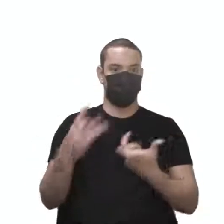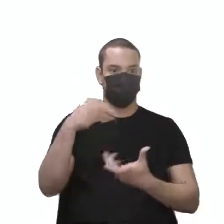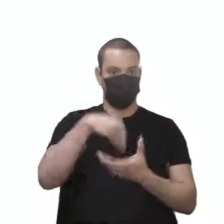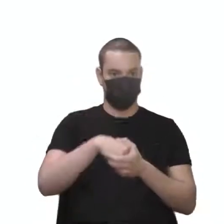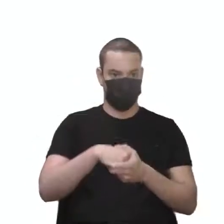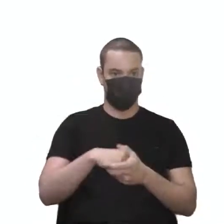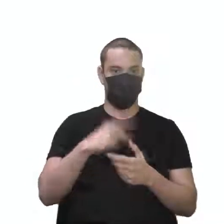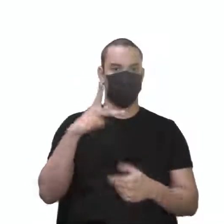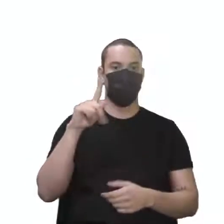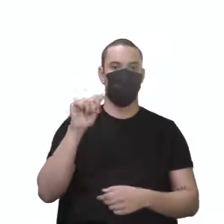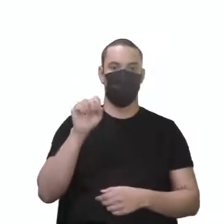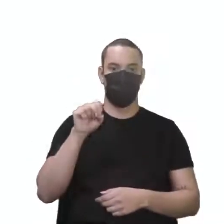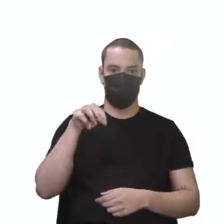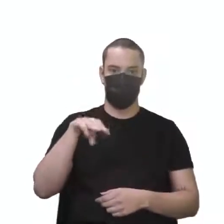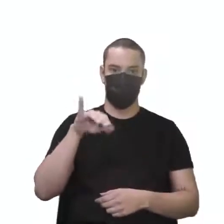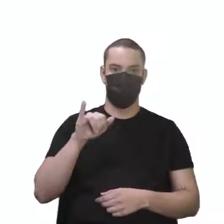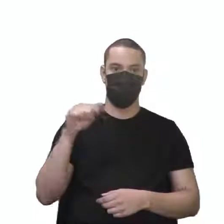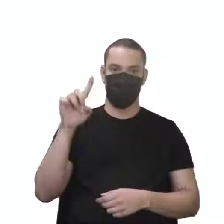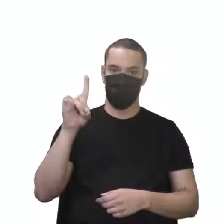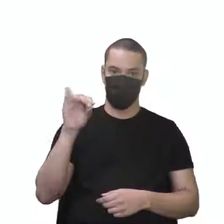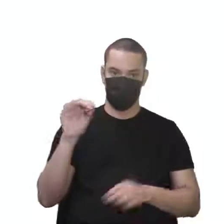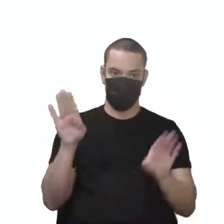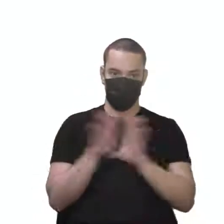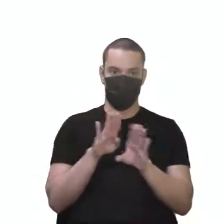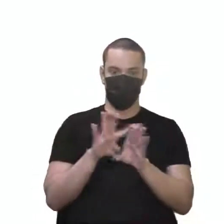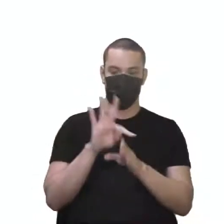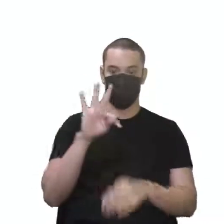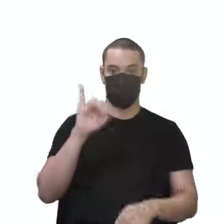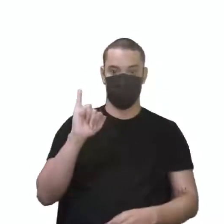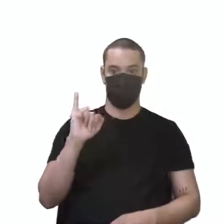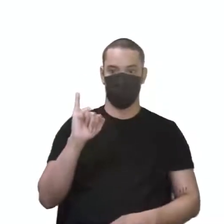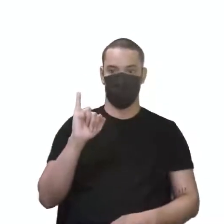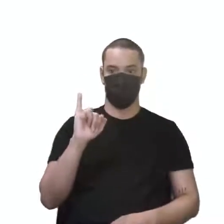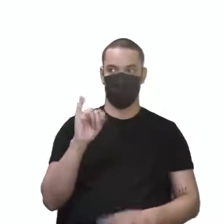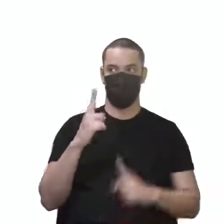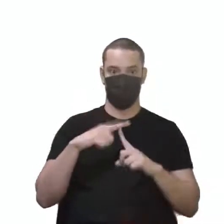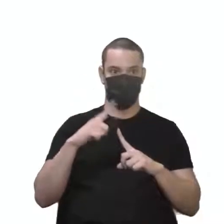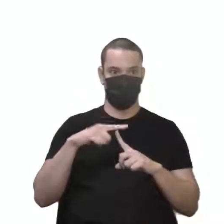do plasmídio, e plasmídio do tipo T.